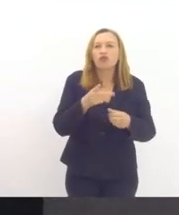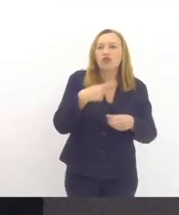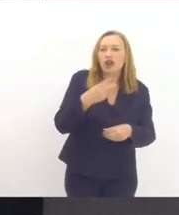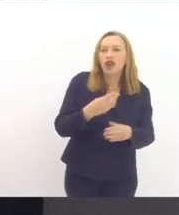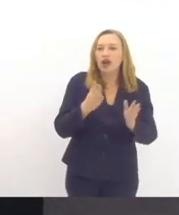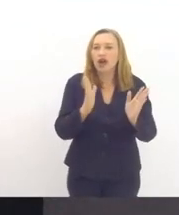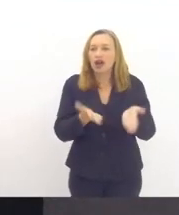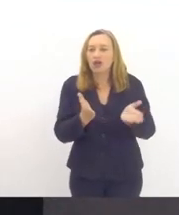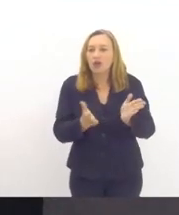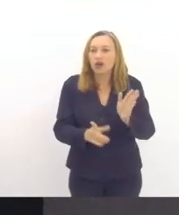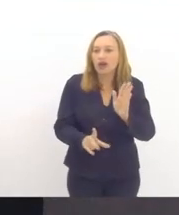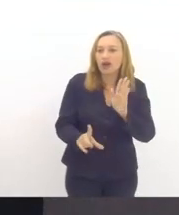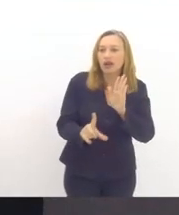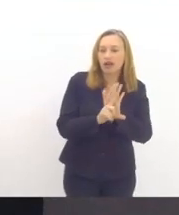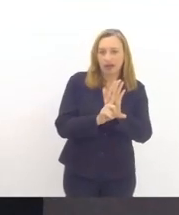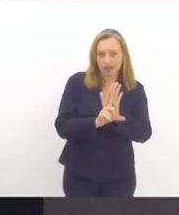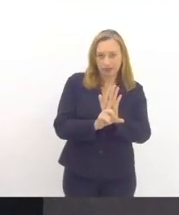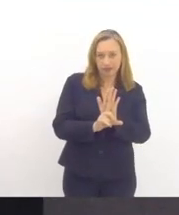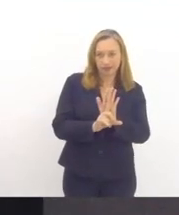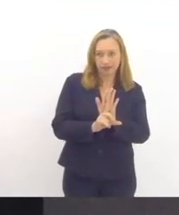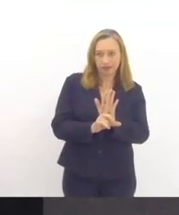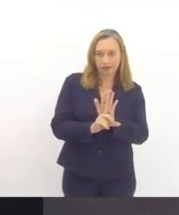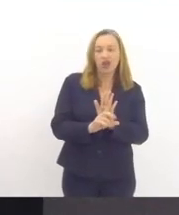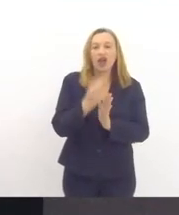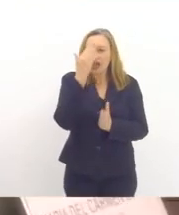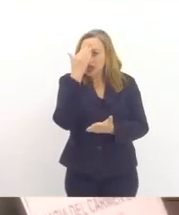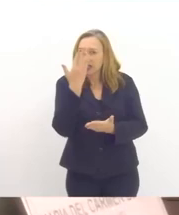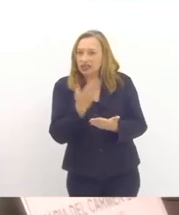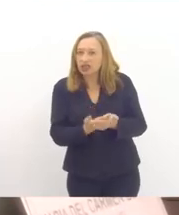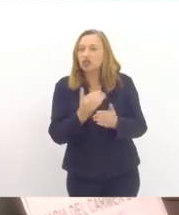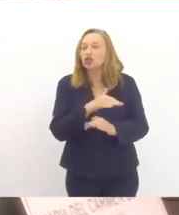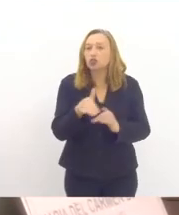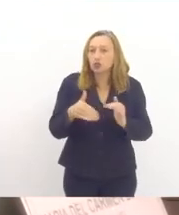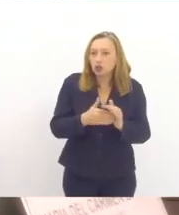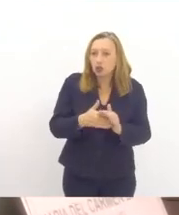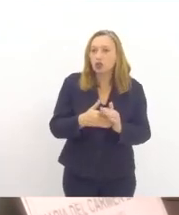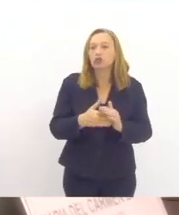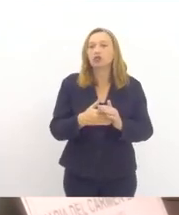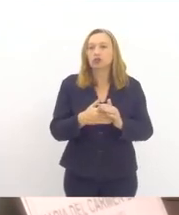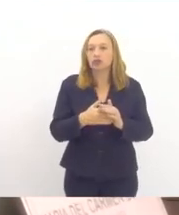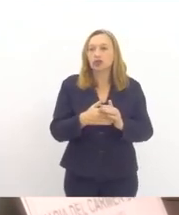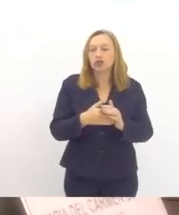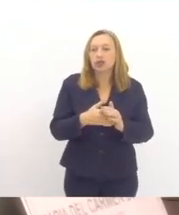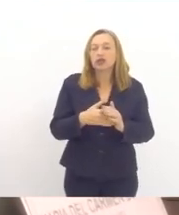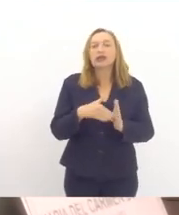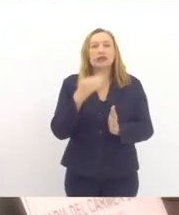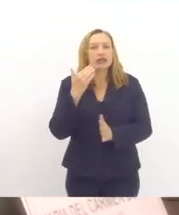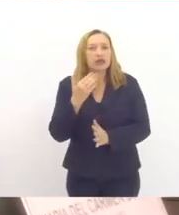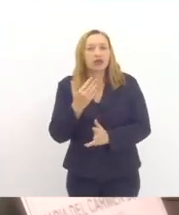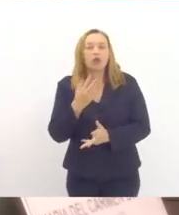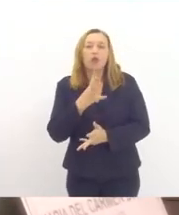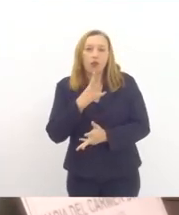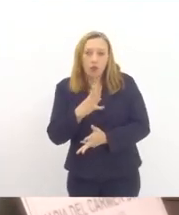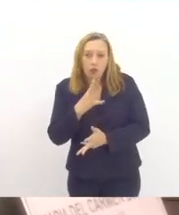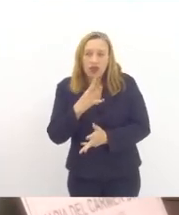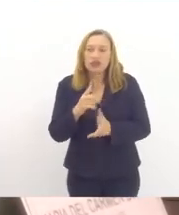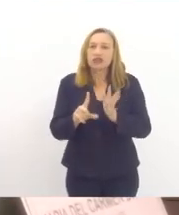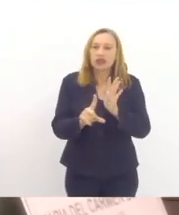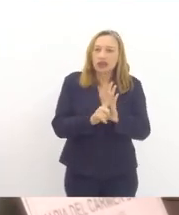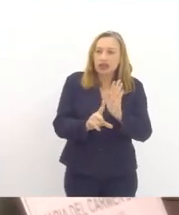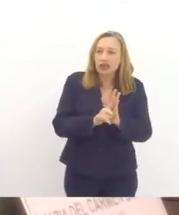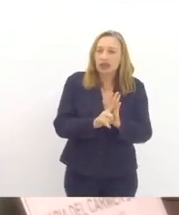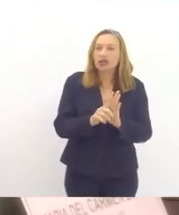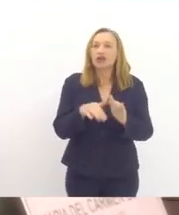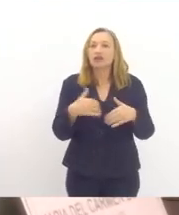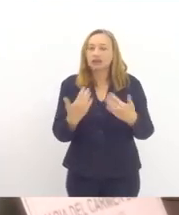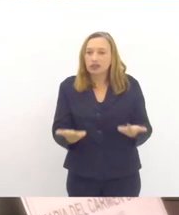Remete à legislação, e acredito que aqui todos, de alguma forma, lidem, conheçam essa legislação, eu vou